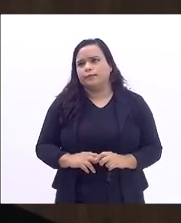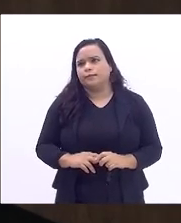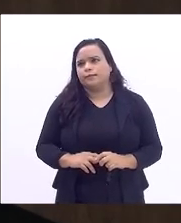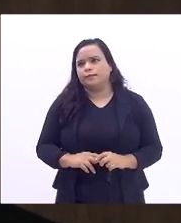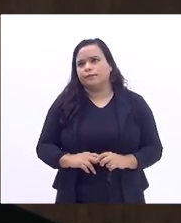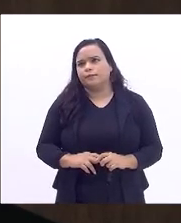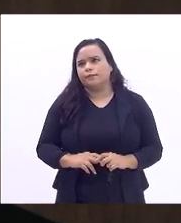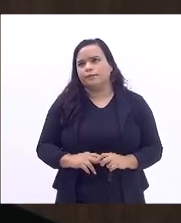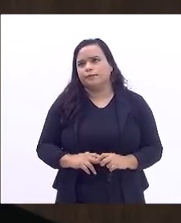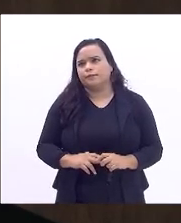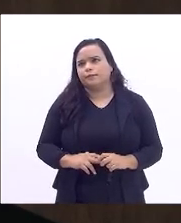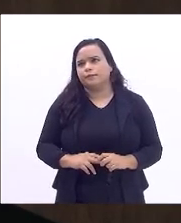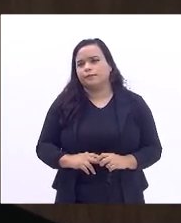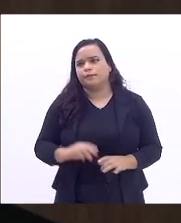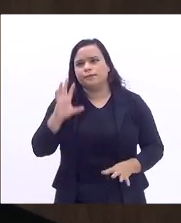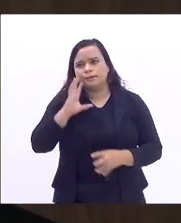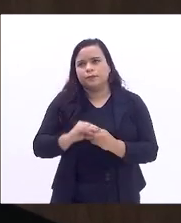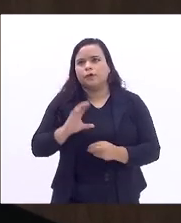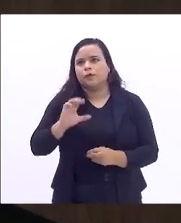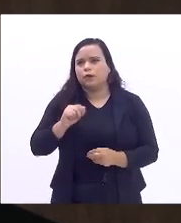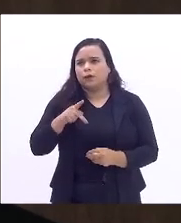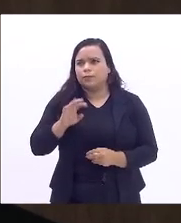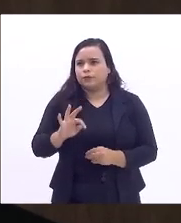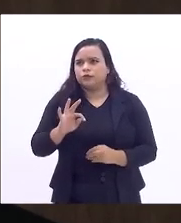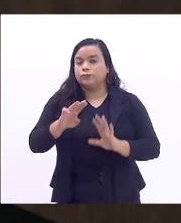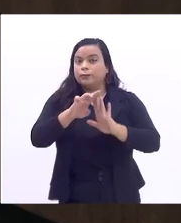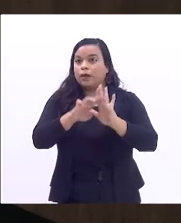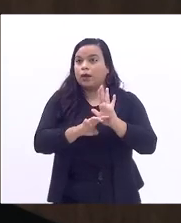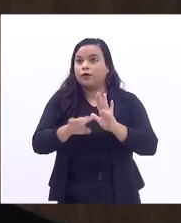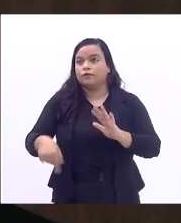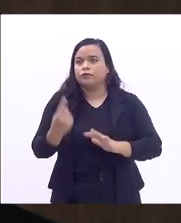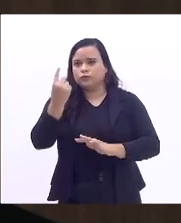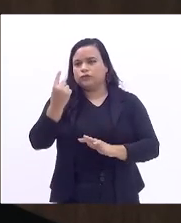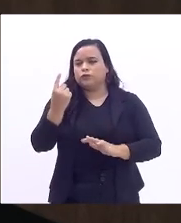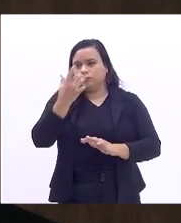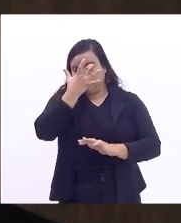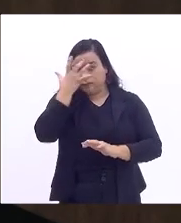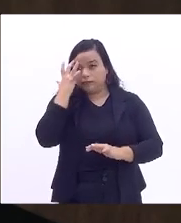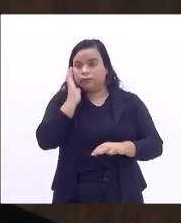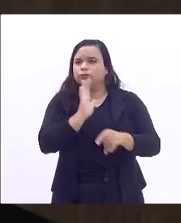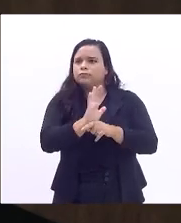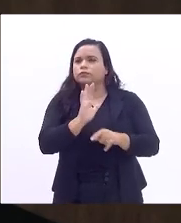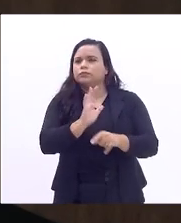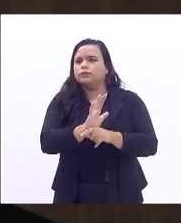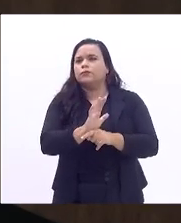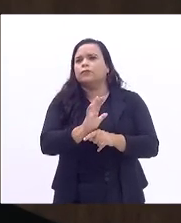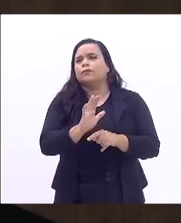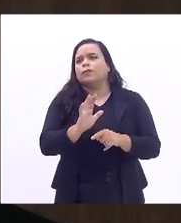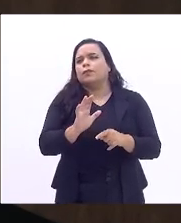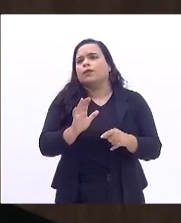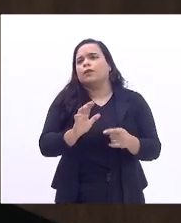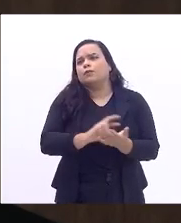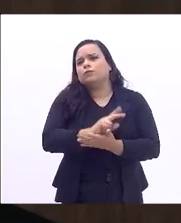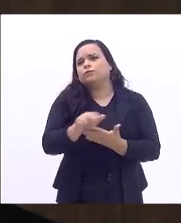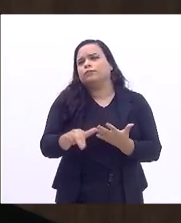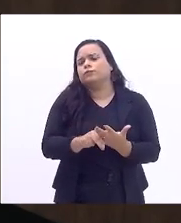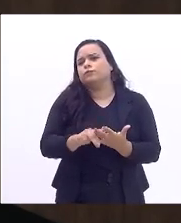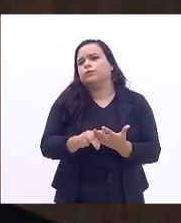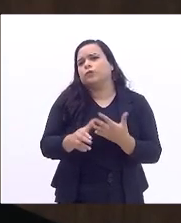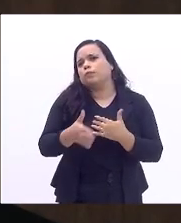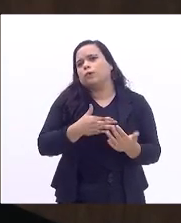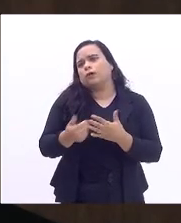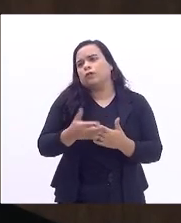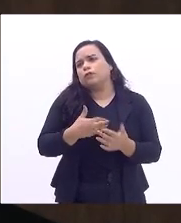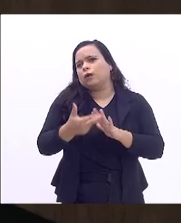oi entendeu o kart parágrafo único os contribuintes beneficiários de qualquer outro regime